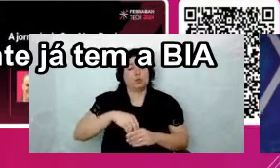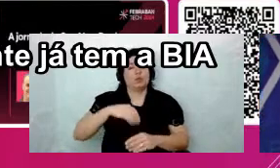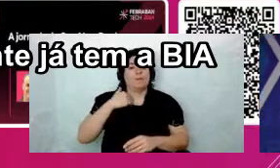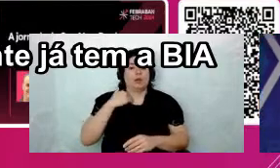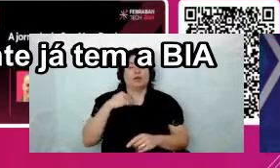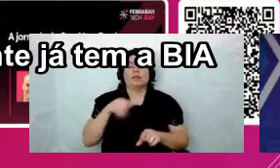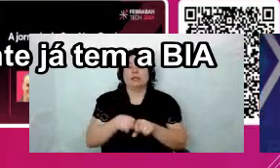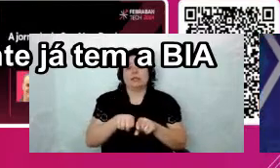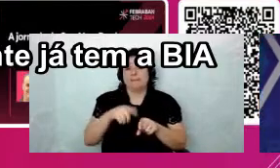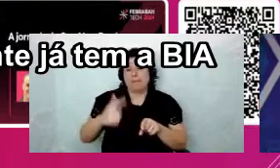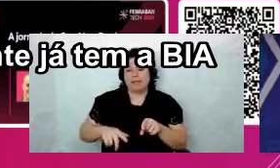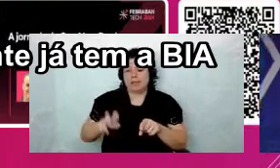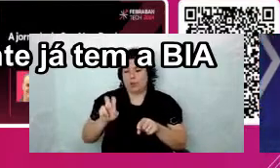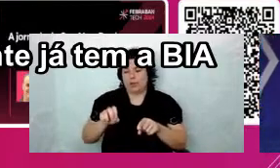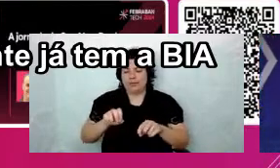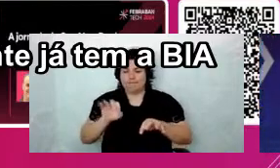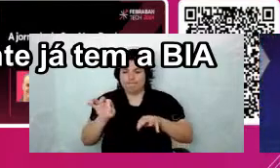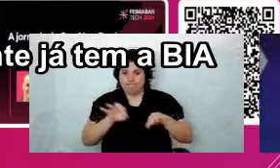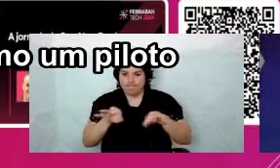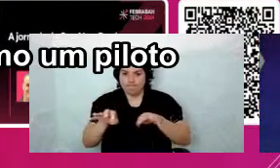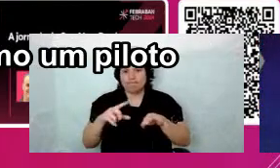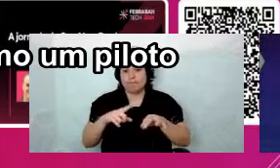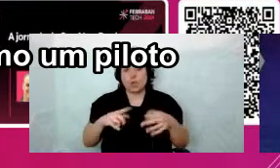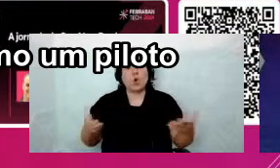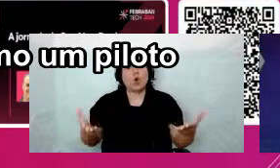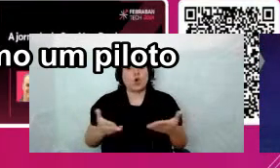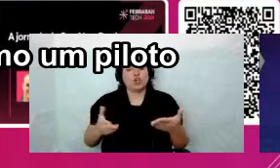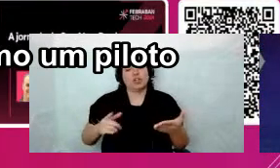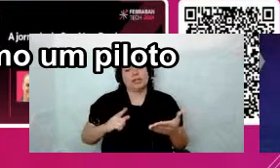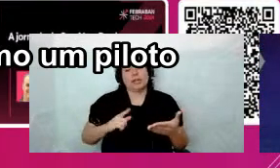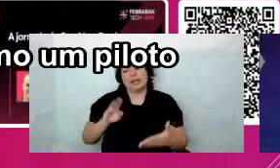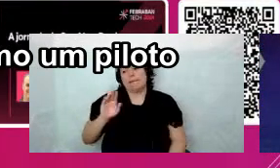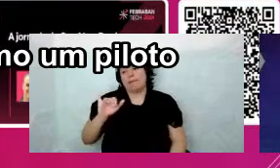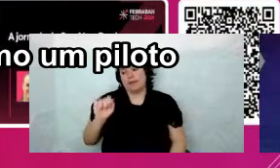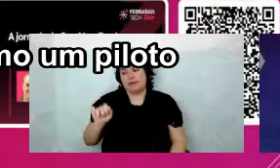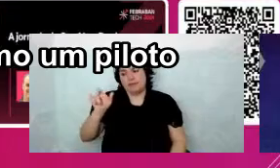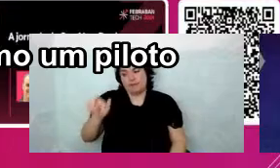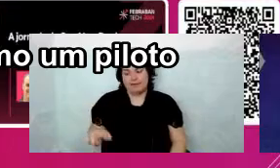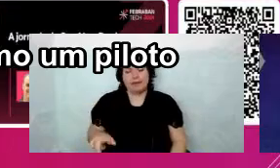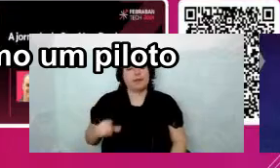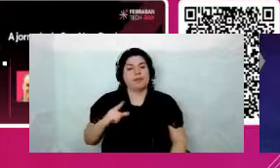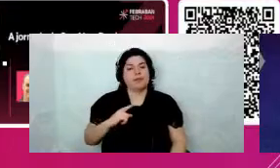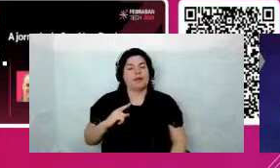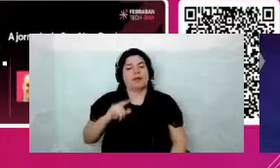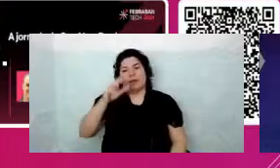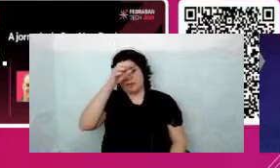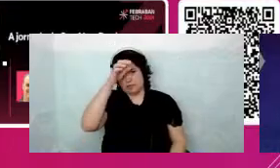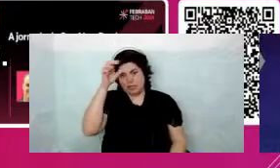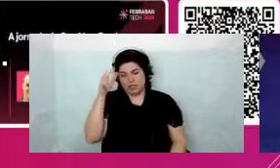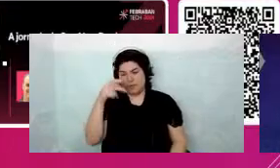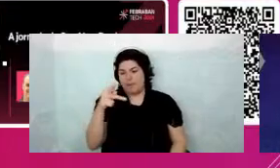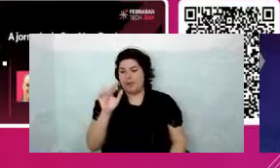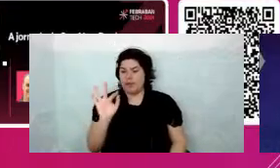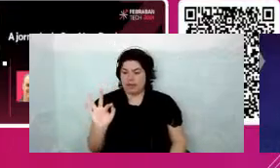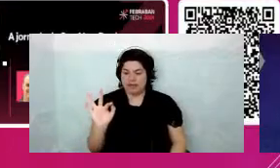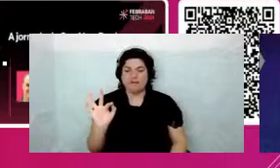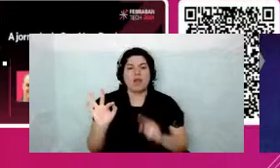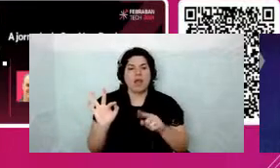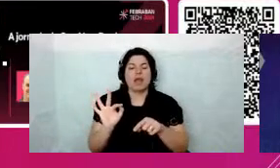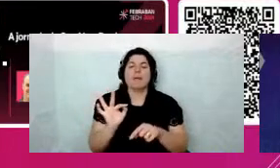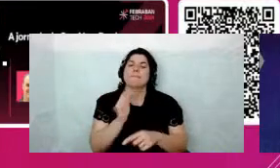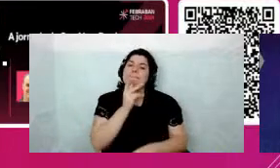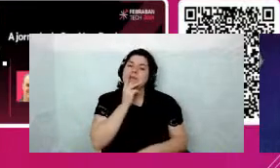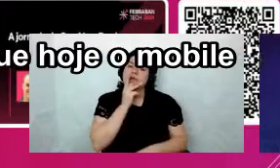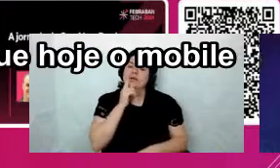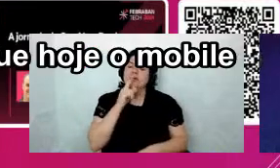desenvolvimento, e a gente passou aqui, hoje a gente já tem a Bia para clientes pessoa física, como um piloto, em